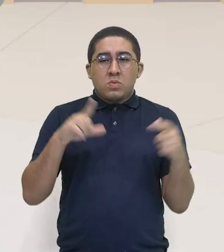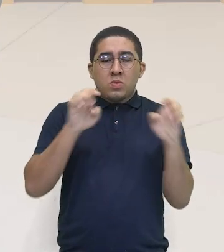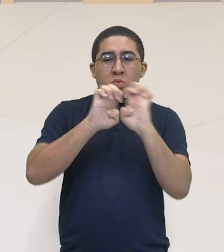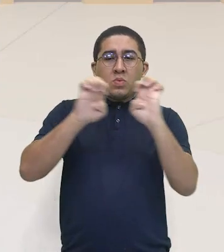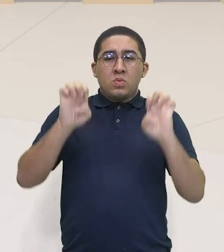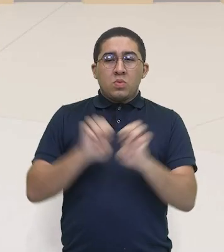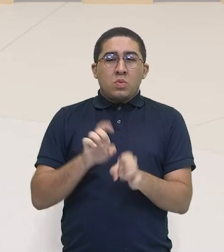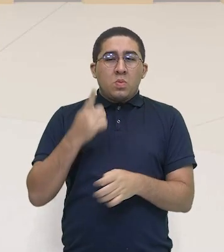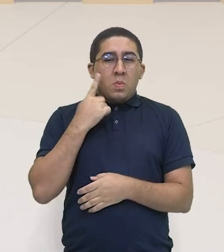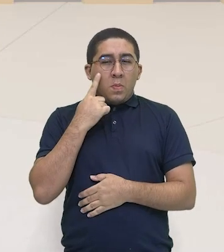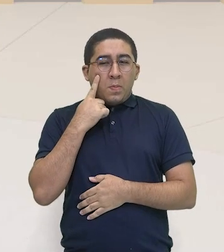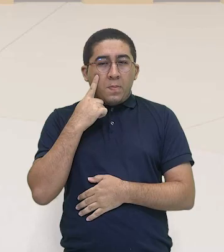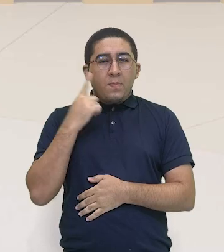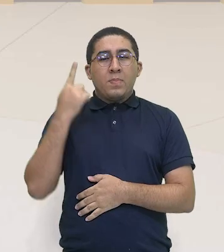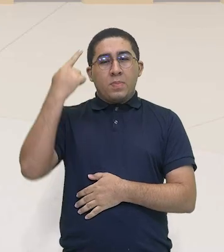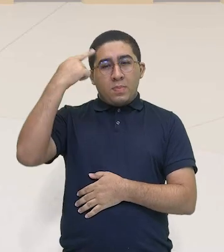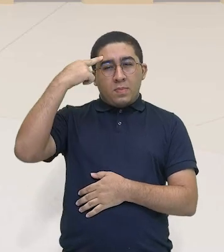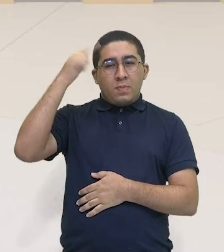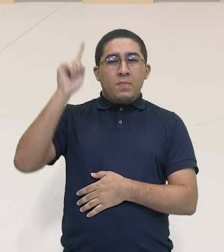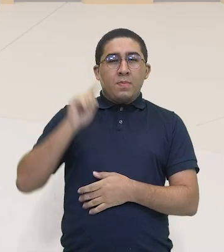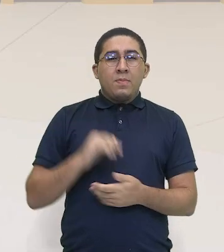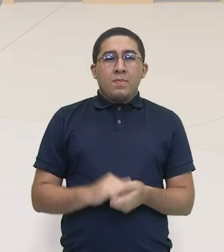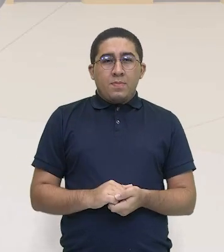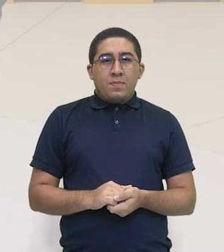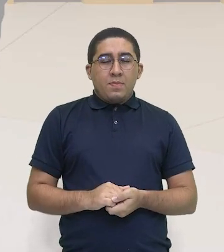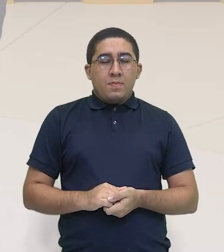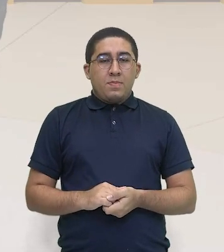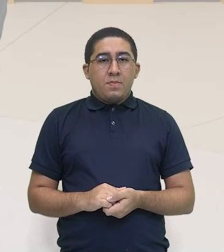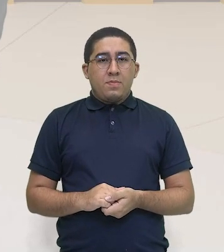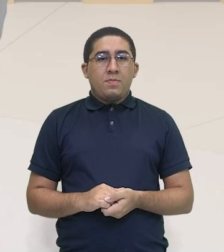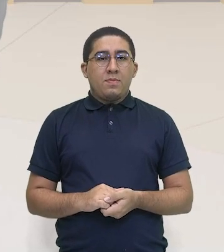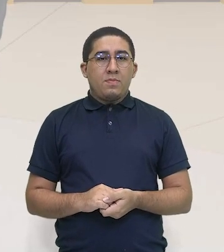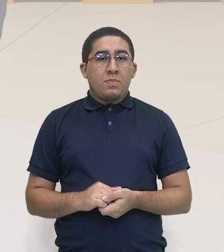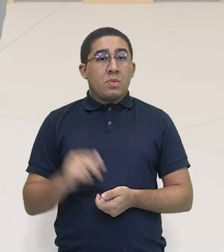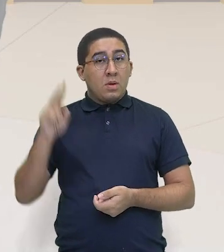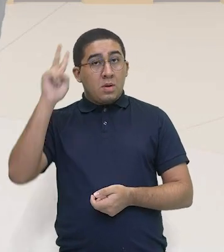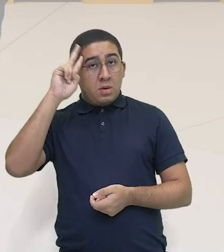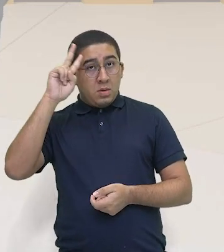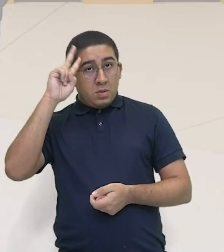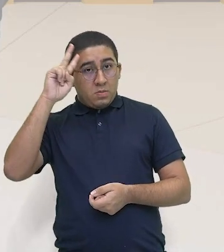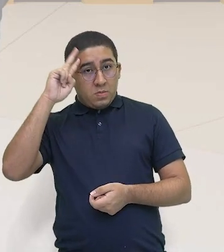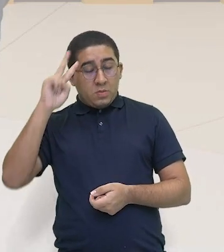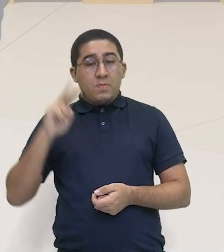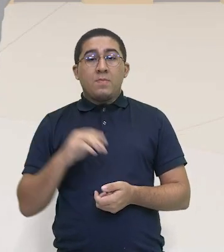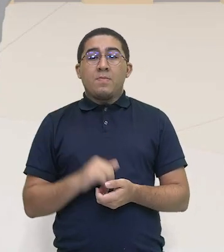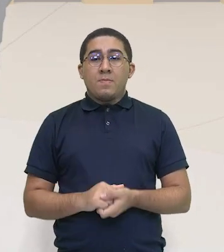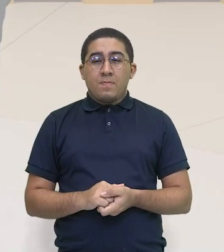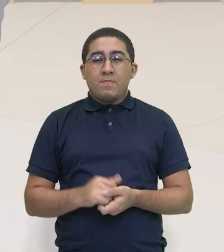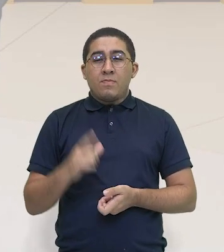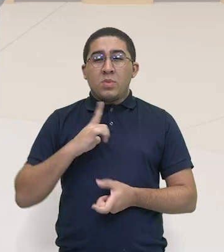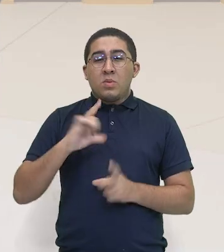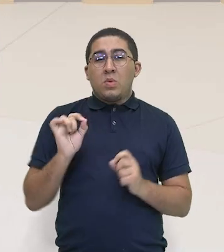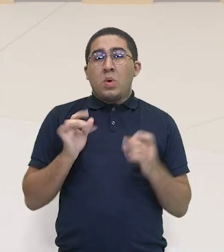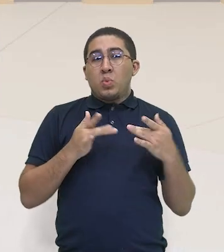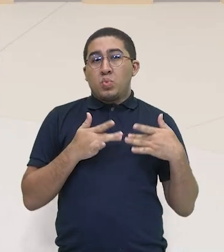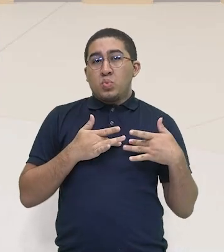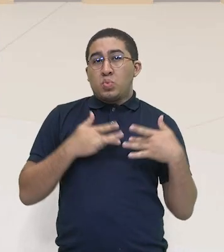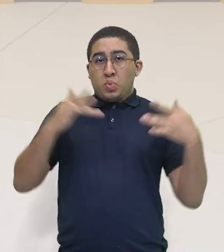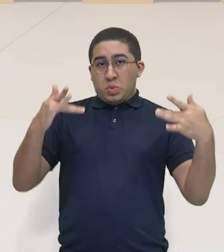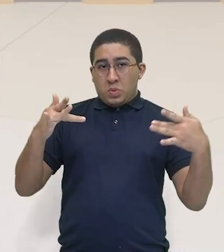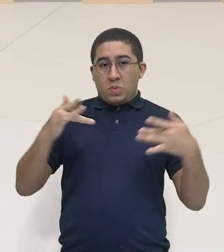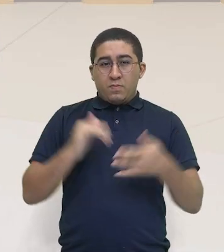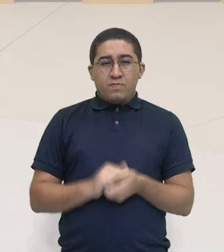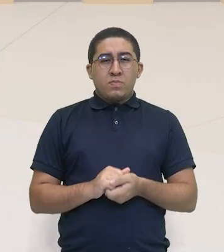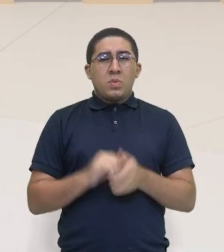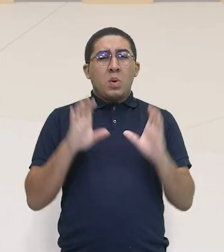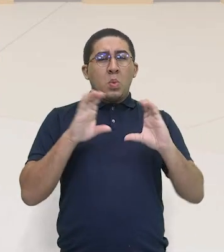qual era a ideia? A solidariedade mecânica, porque lembra que a gente se organiza a partir dessa solidariedade. As comunidades estão se organizando